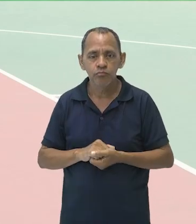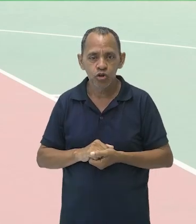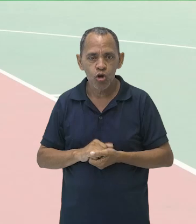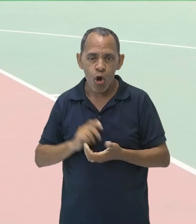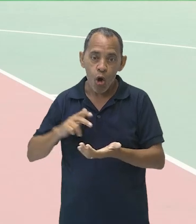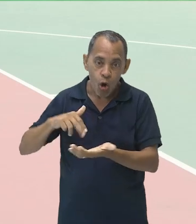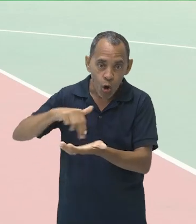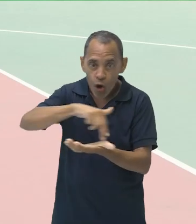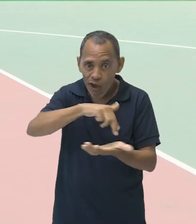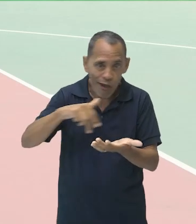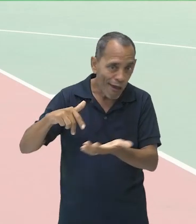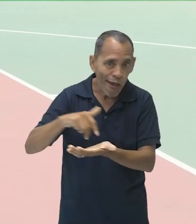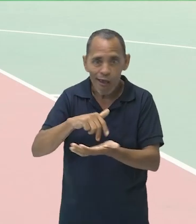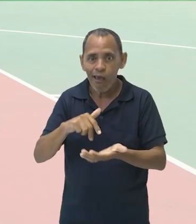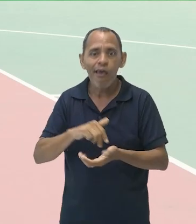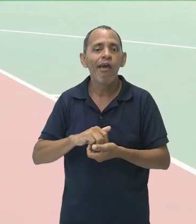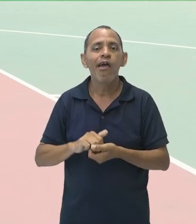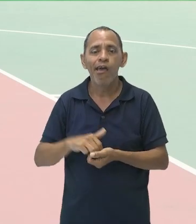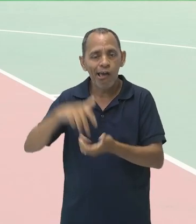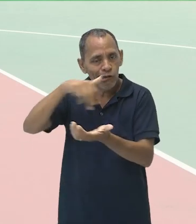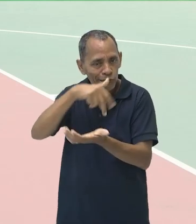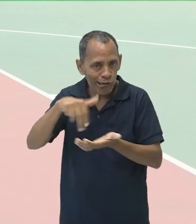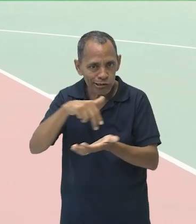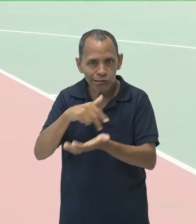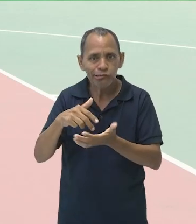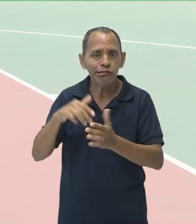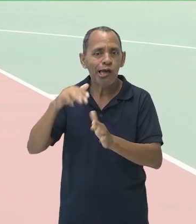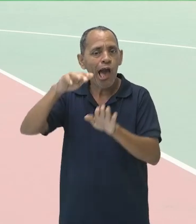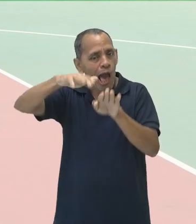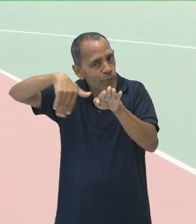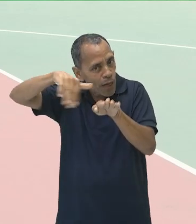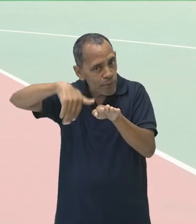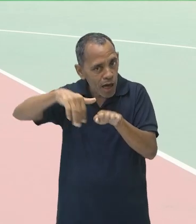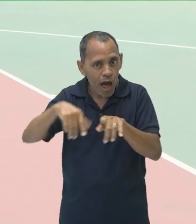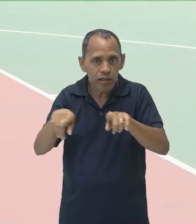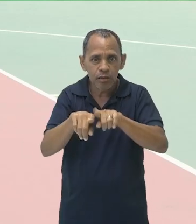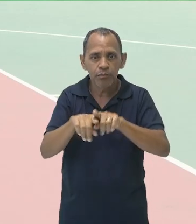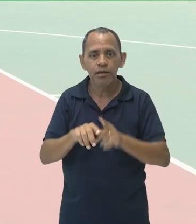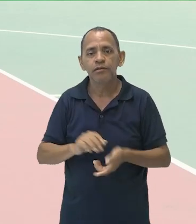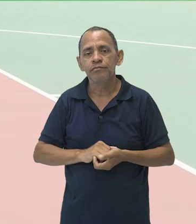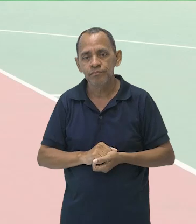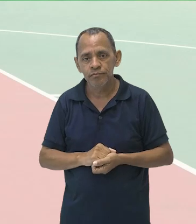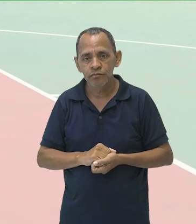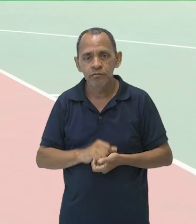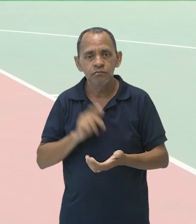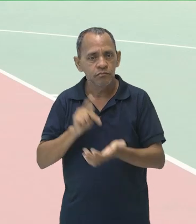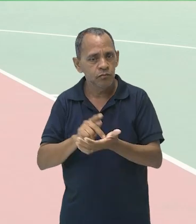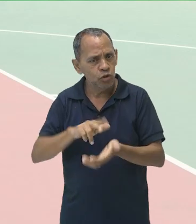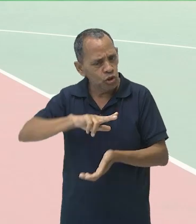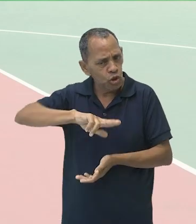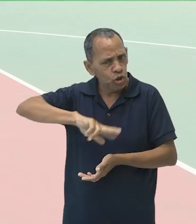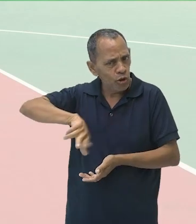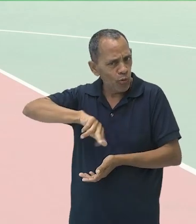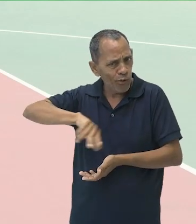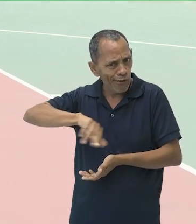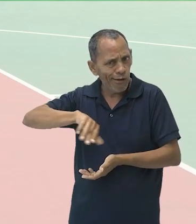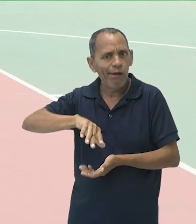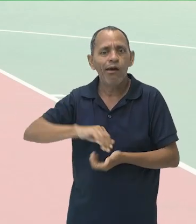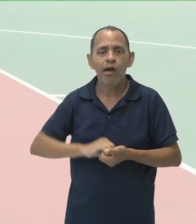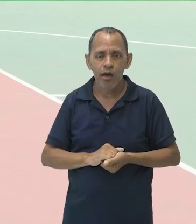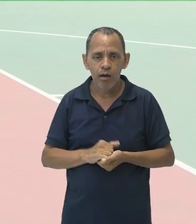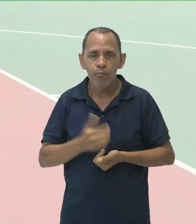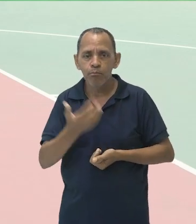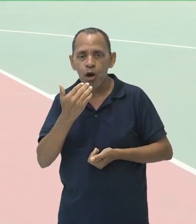com a alimentação ok, tá certo? Lógico, não é para comer aí 10 minutos, 30 minutos antes, porque na hora do exercício você